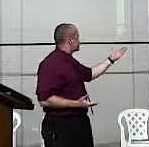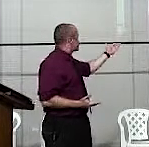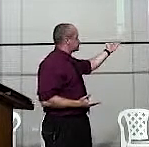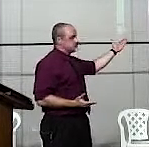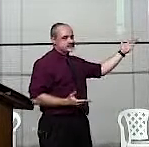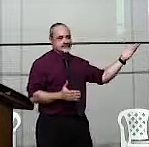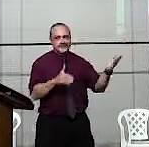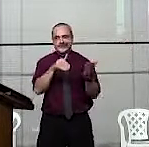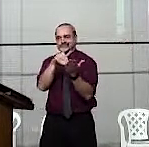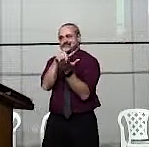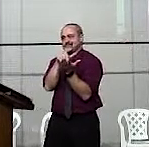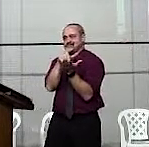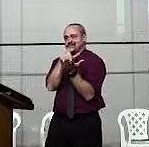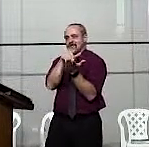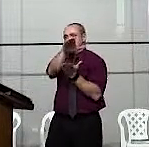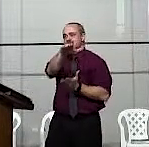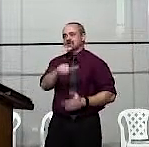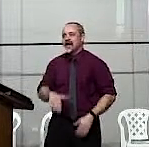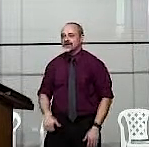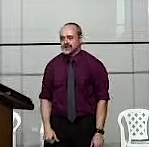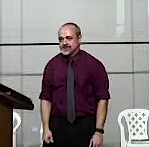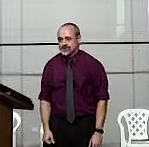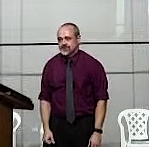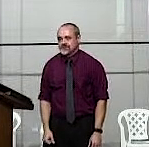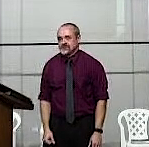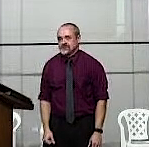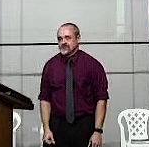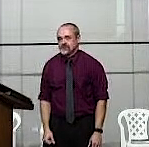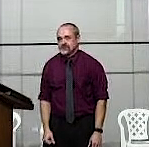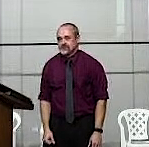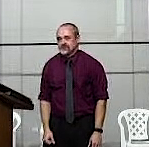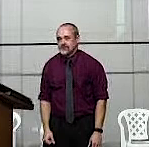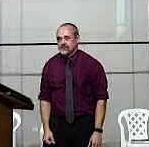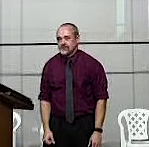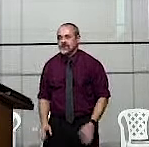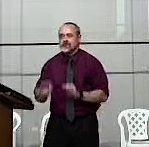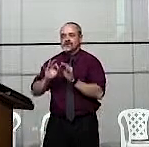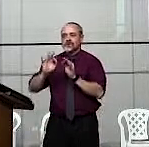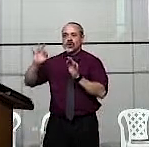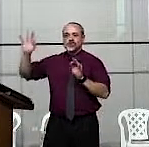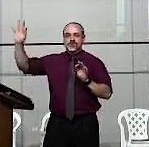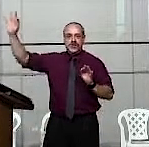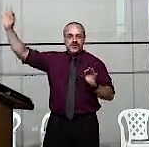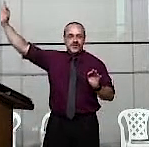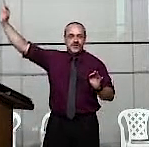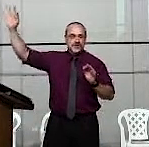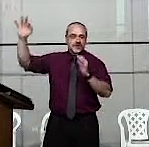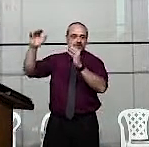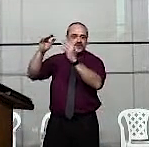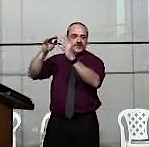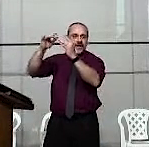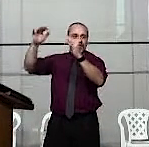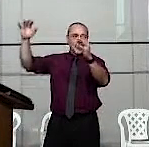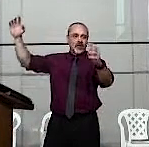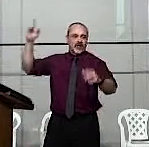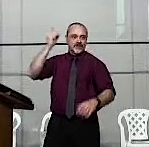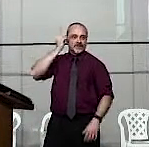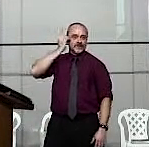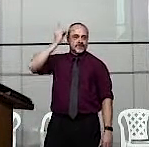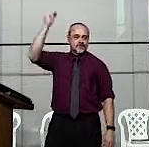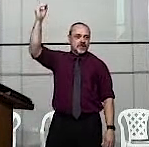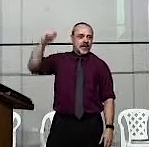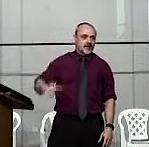agora expulsados. longes da